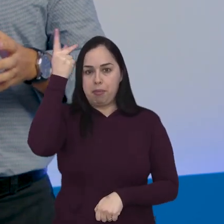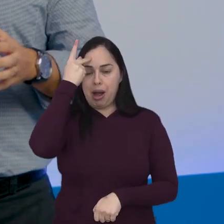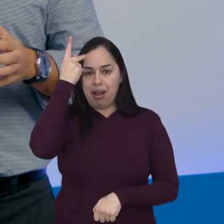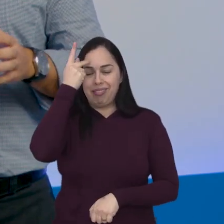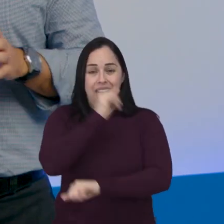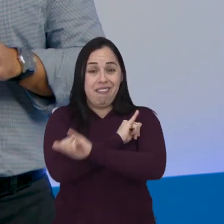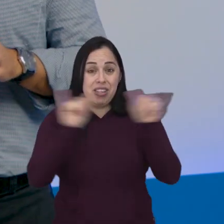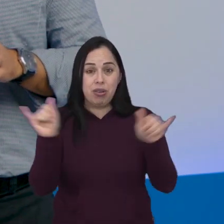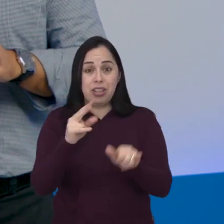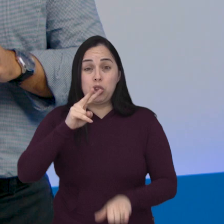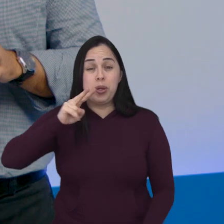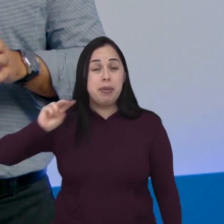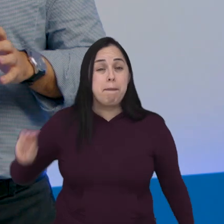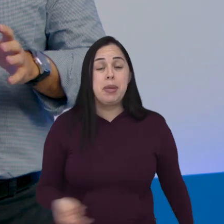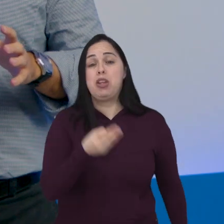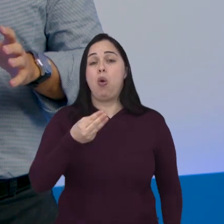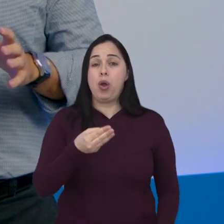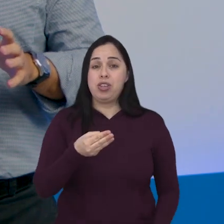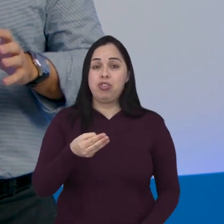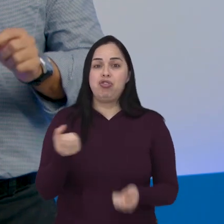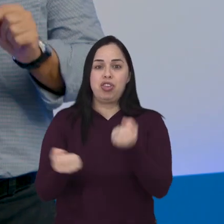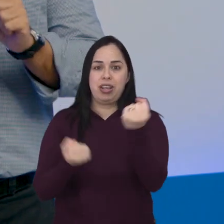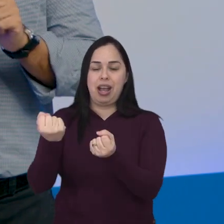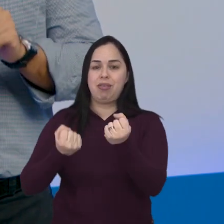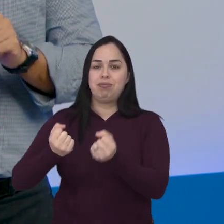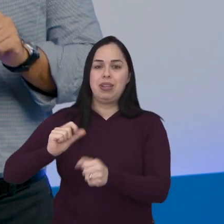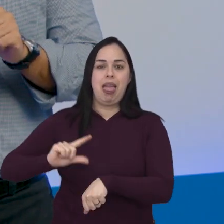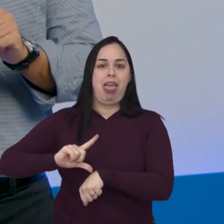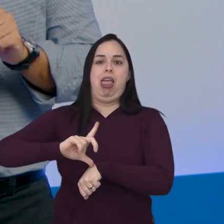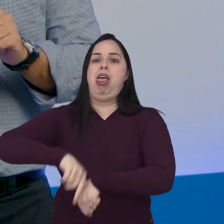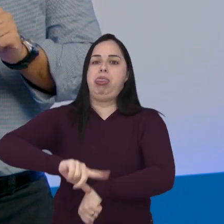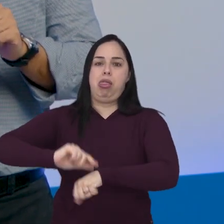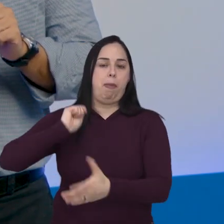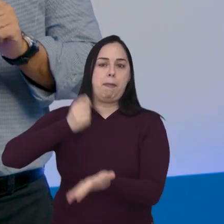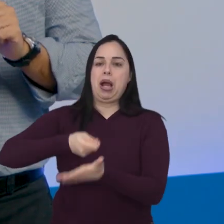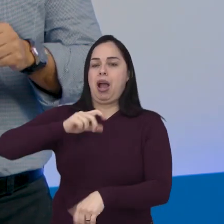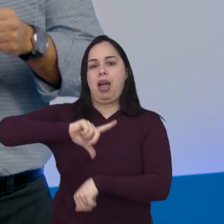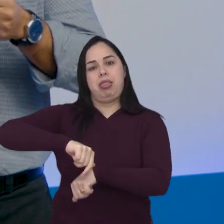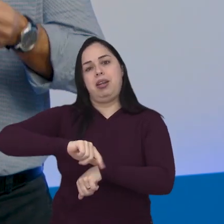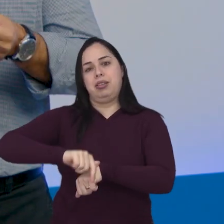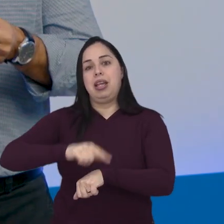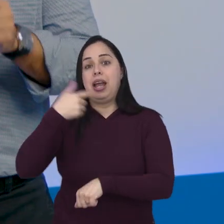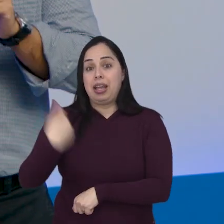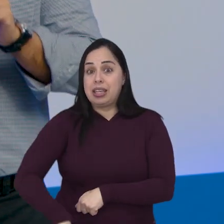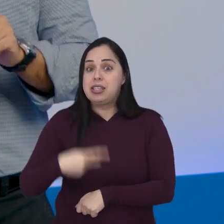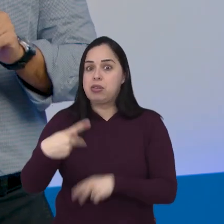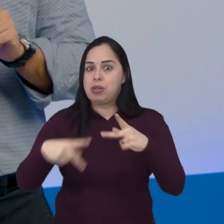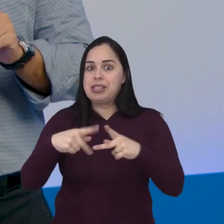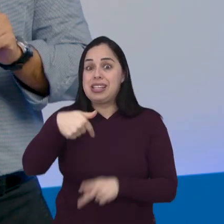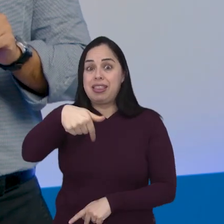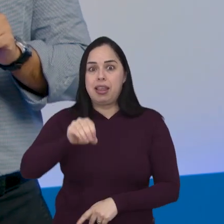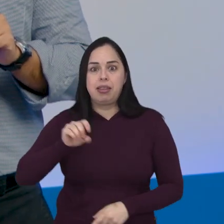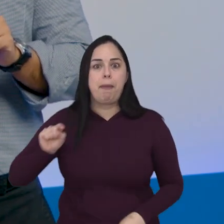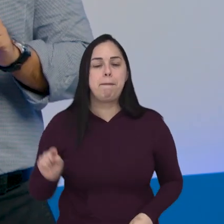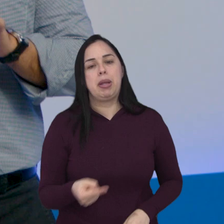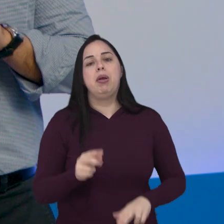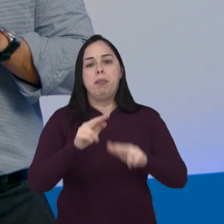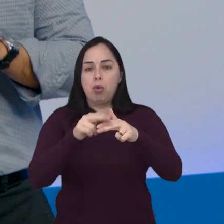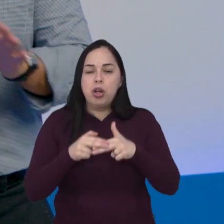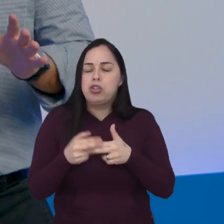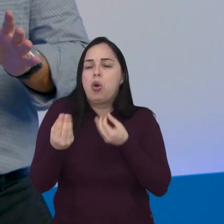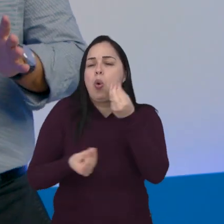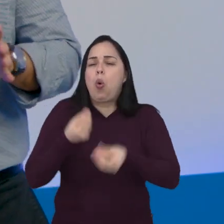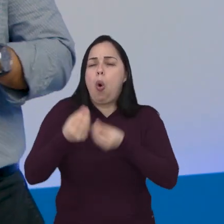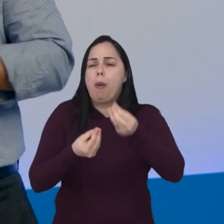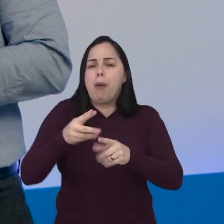Paulo, proprietários de mais de 2 milhões de veículos estão em atraso com o IPVA, sendo mais de 70 mil só aqui em São José. Então,